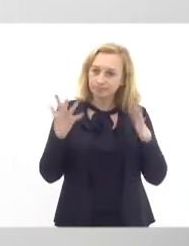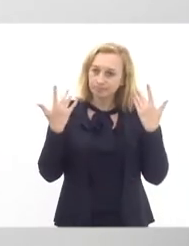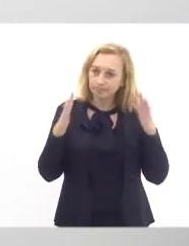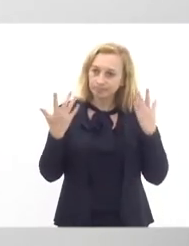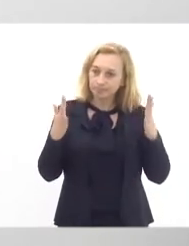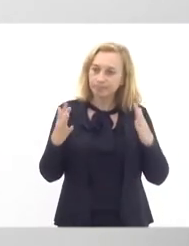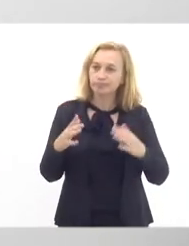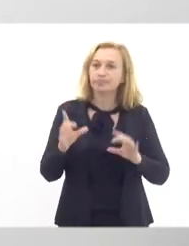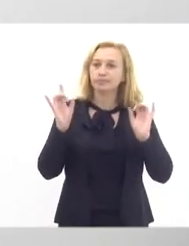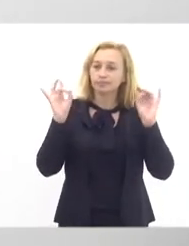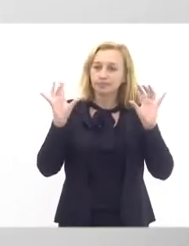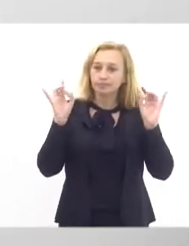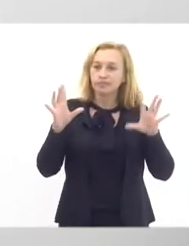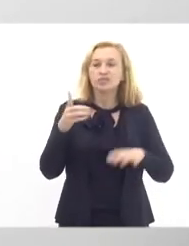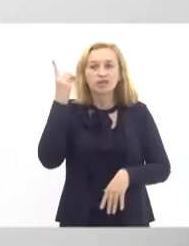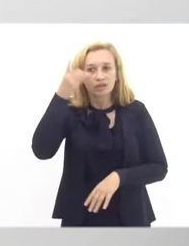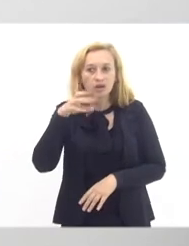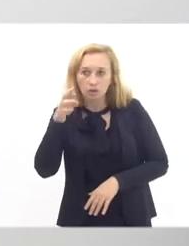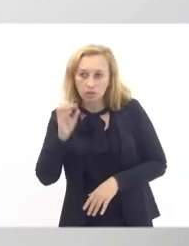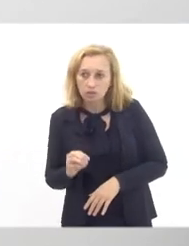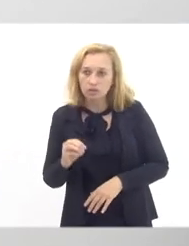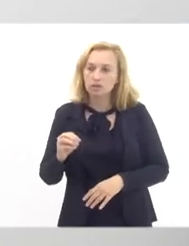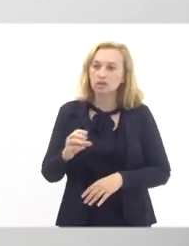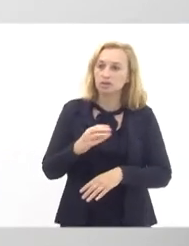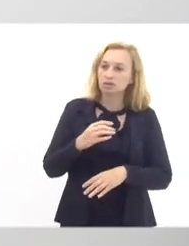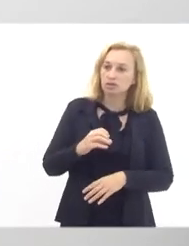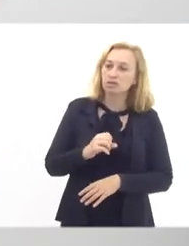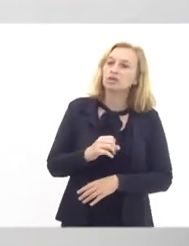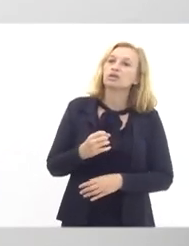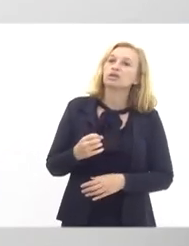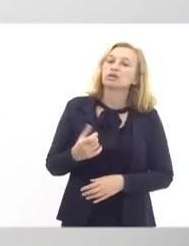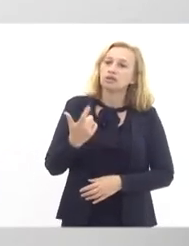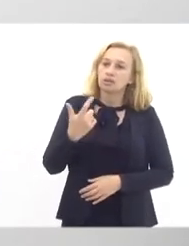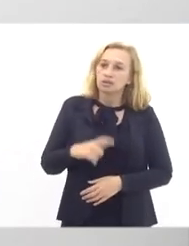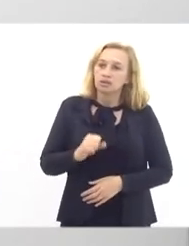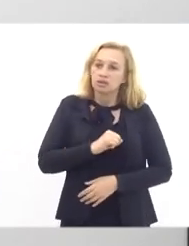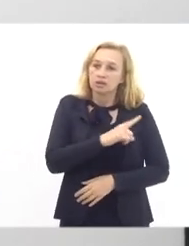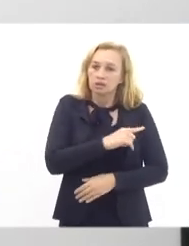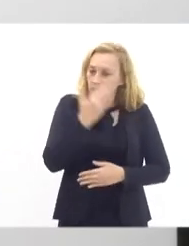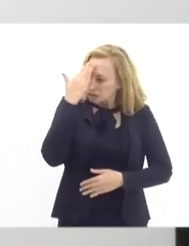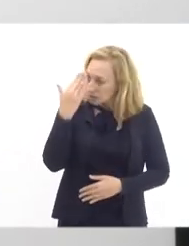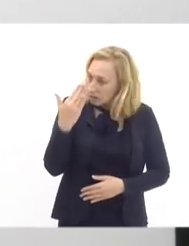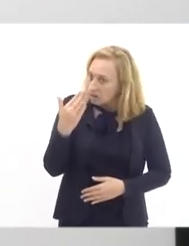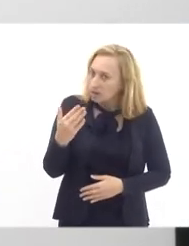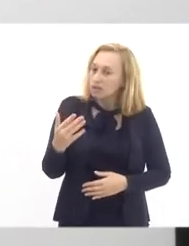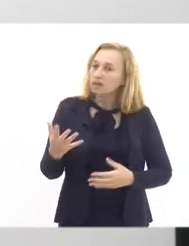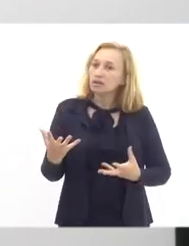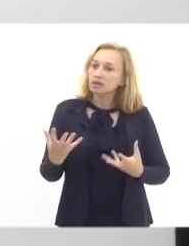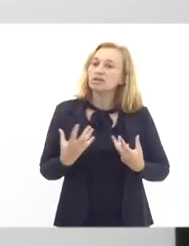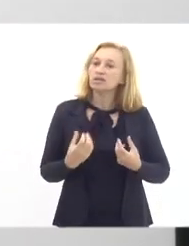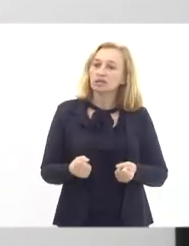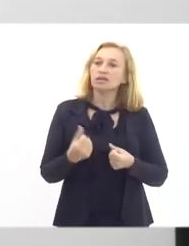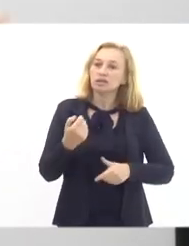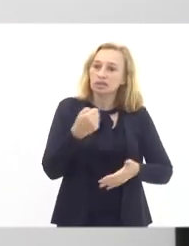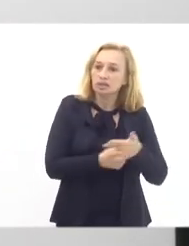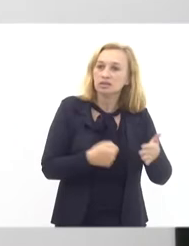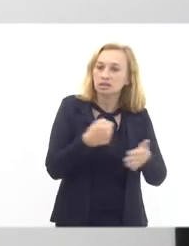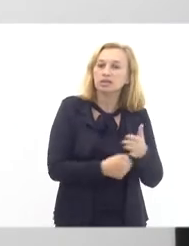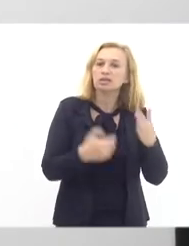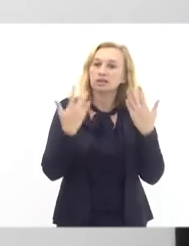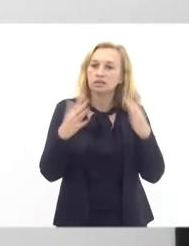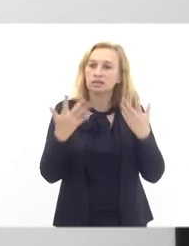especial o deputado Ronaldo. Quanto cidadão gonçalense, eu lhe agradeço por ter abraçado essa causa e